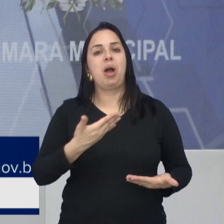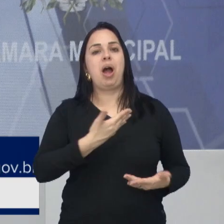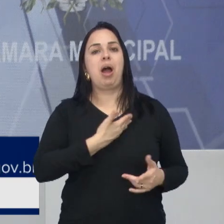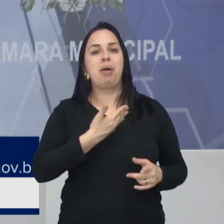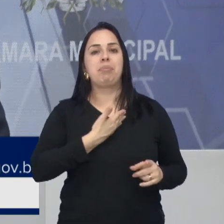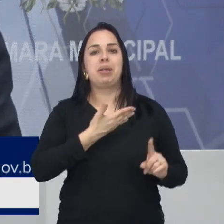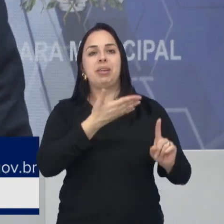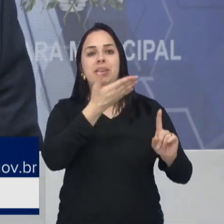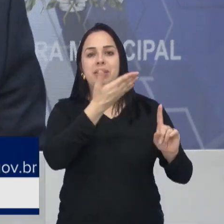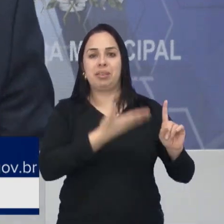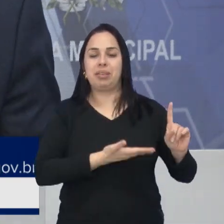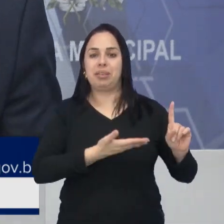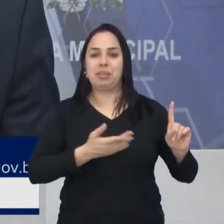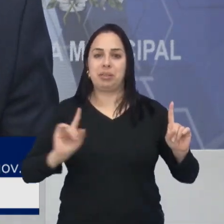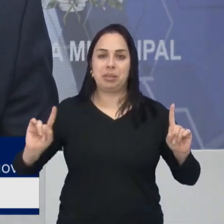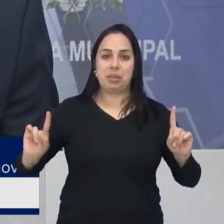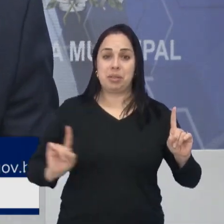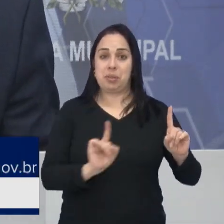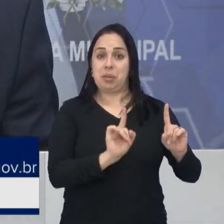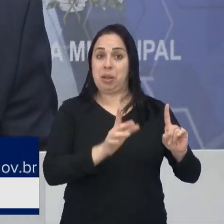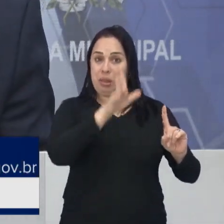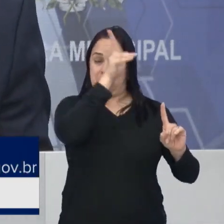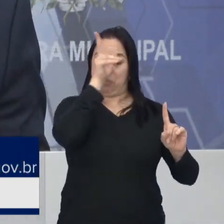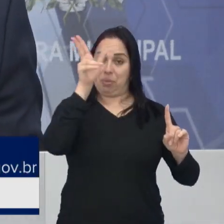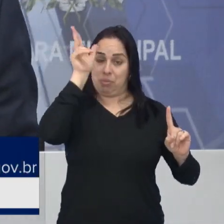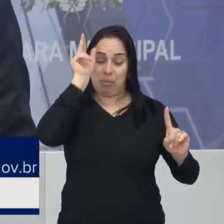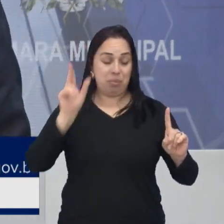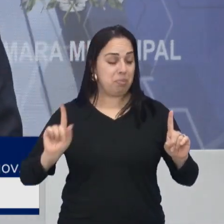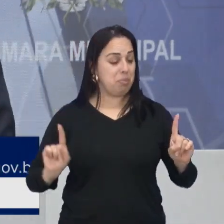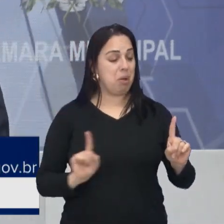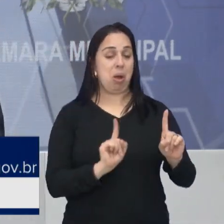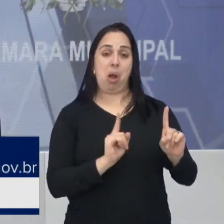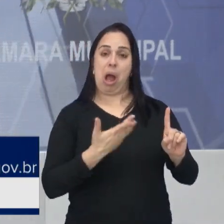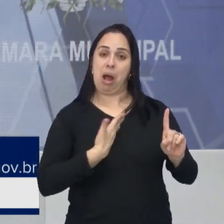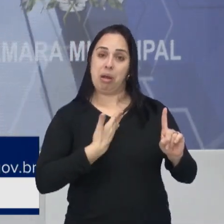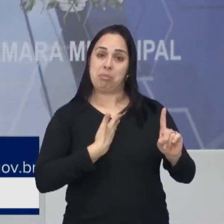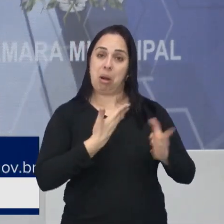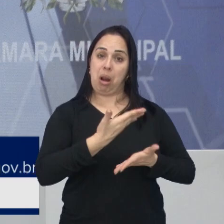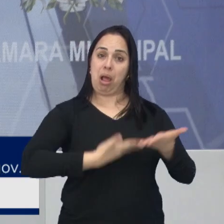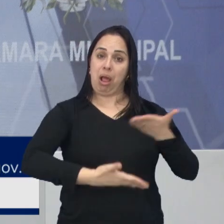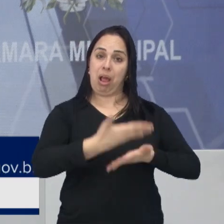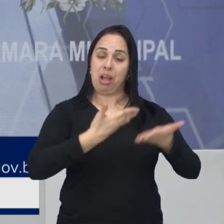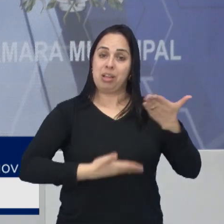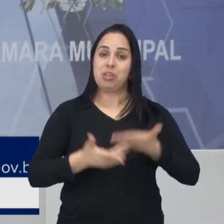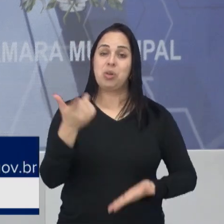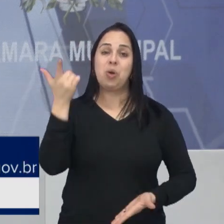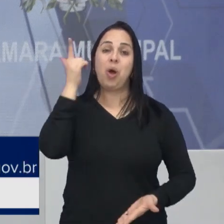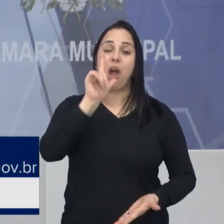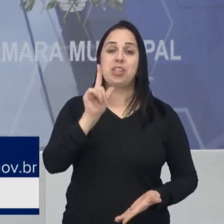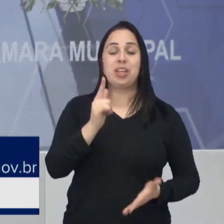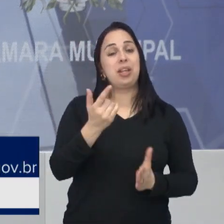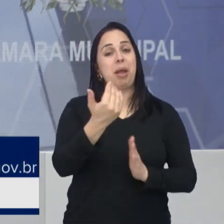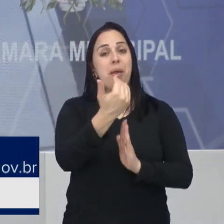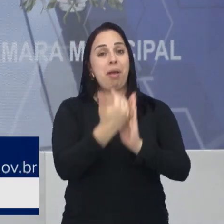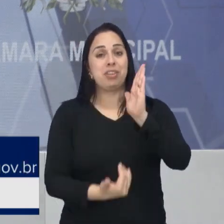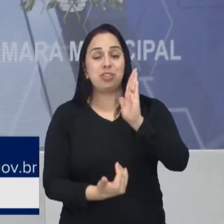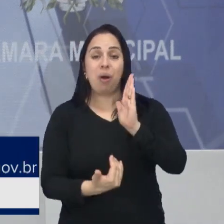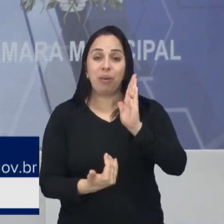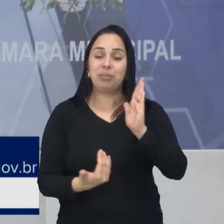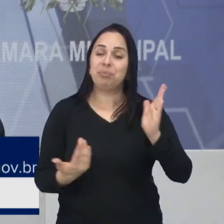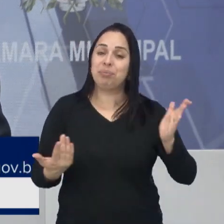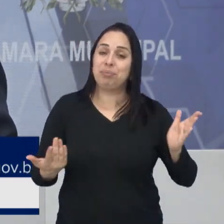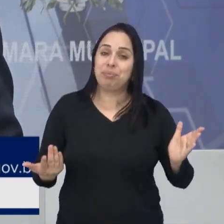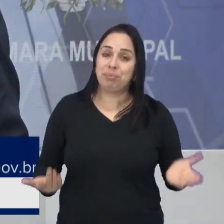rei, né, de quem tem uma proximidade com a prefeitura, uma articulação com o poder executivo, conseguindo benefícios. Então, por